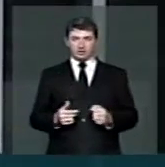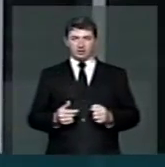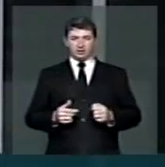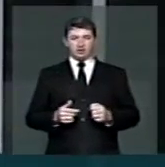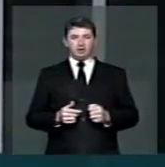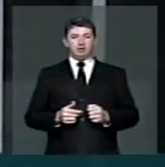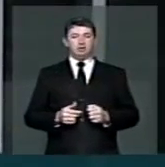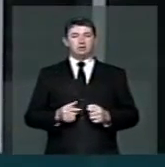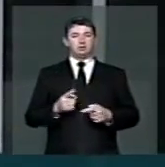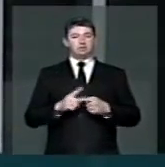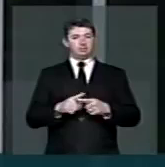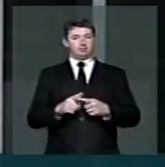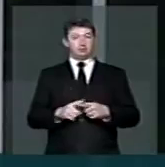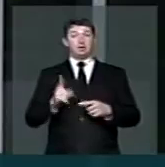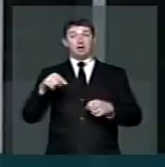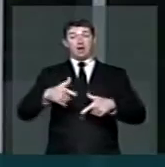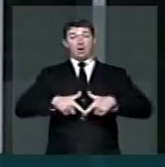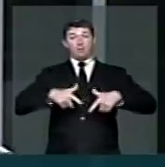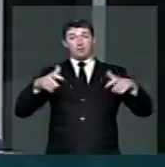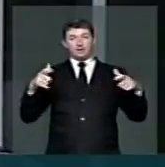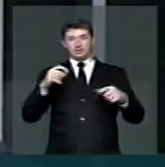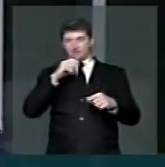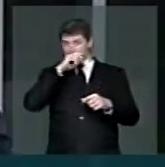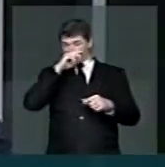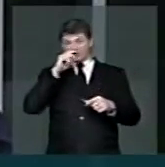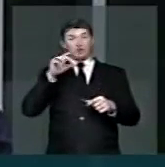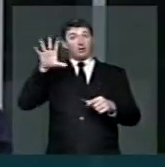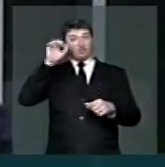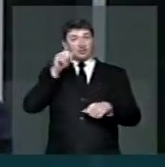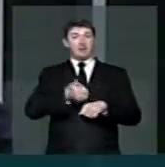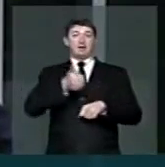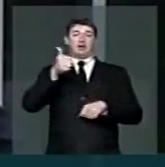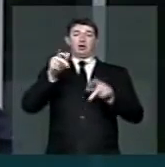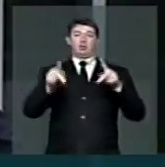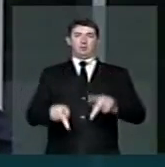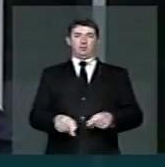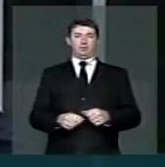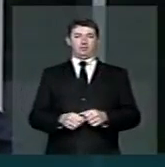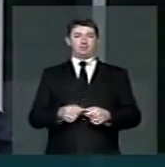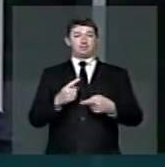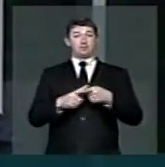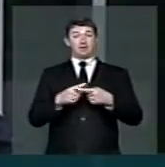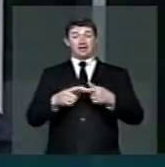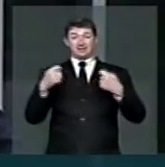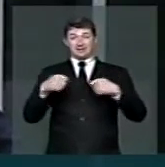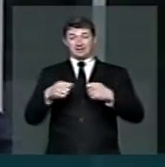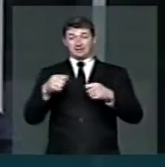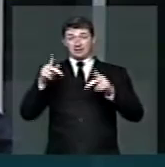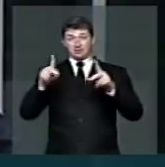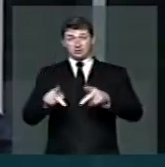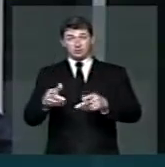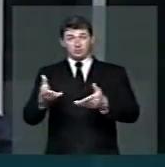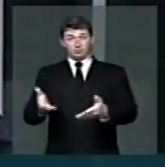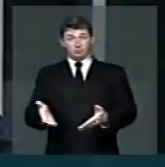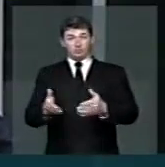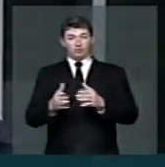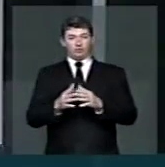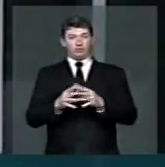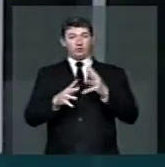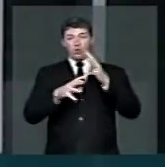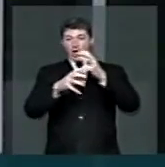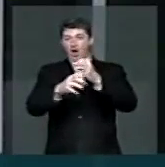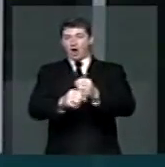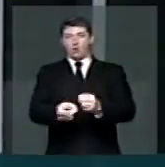ainda por fazer, é ampliar para ouvir melhor a população, a fim de que as demandas da sociedade brasileira não se